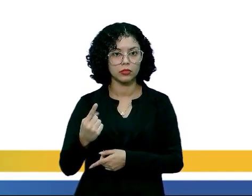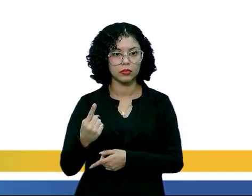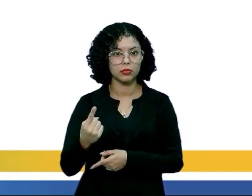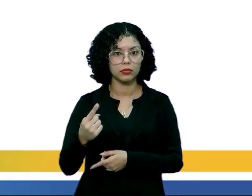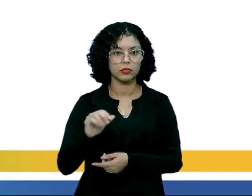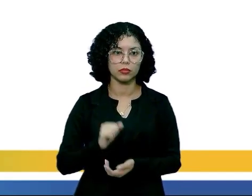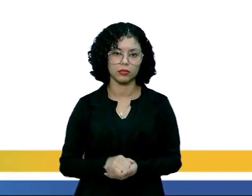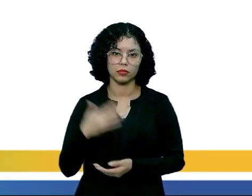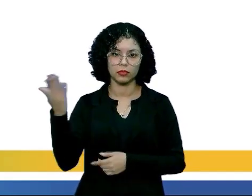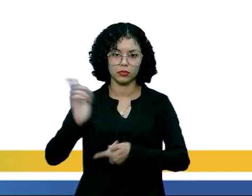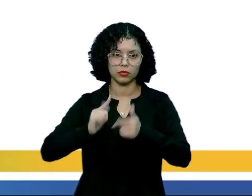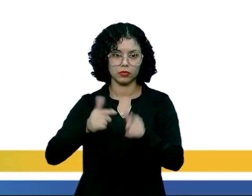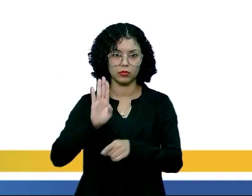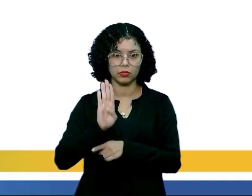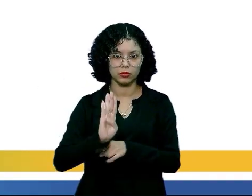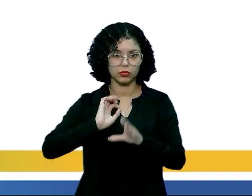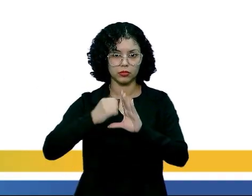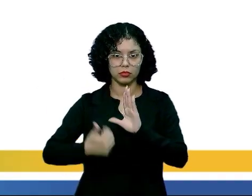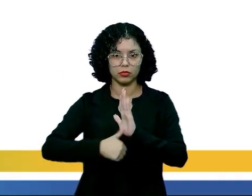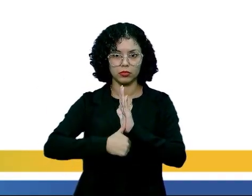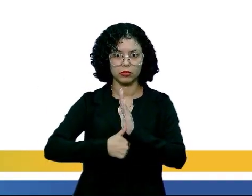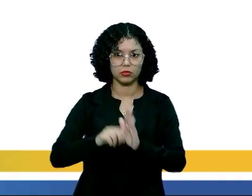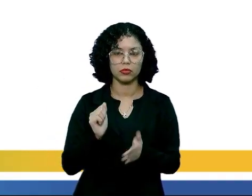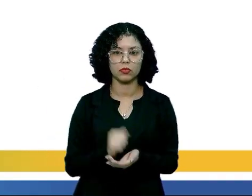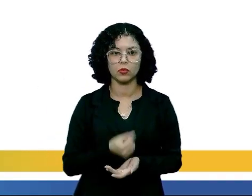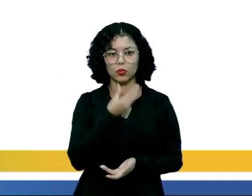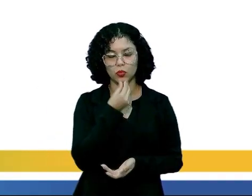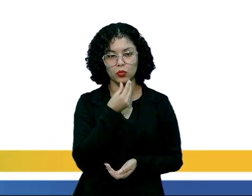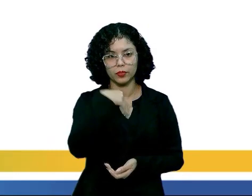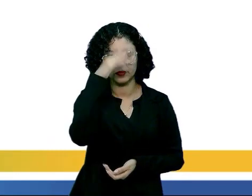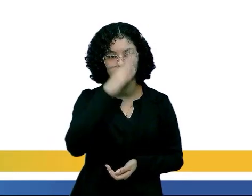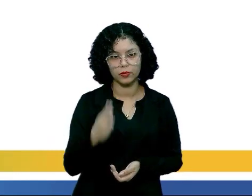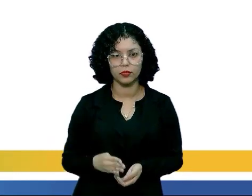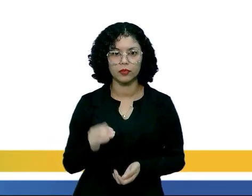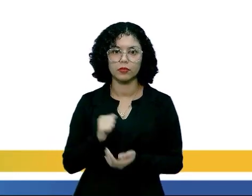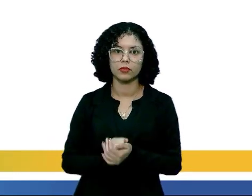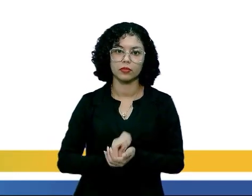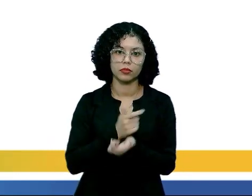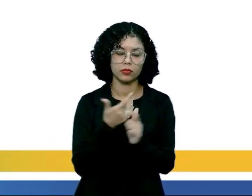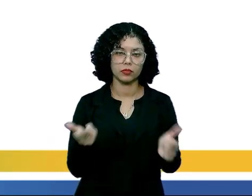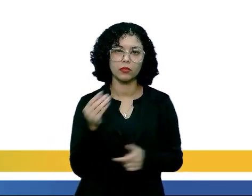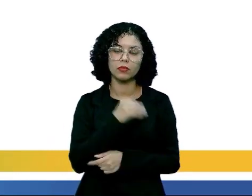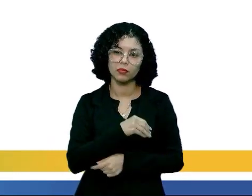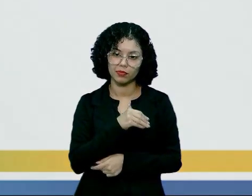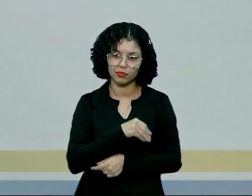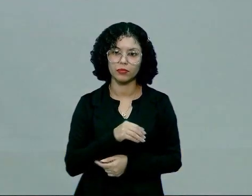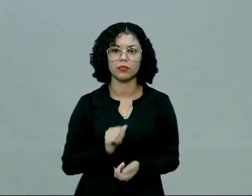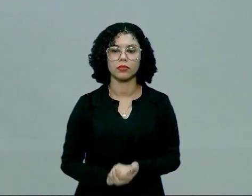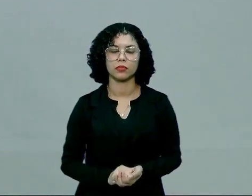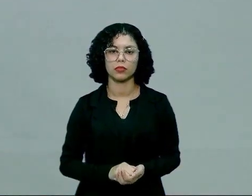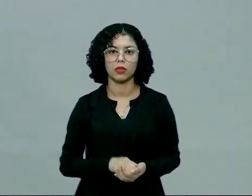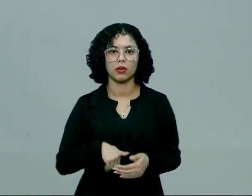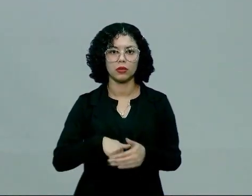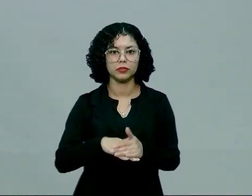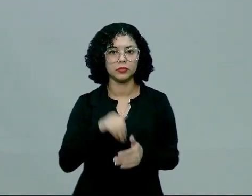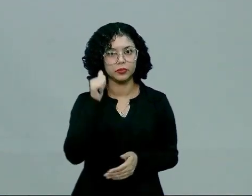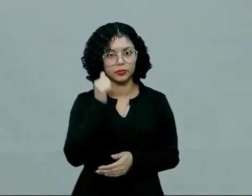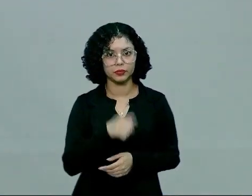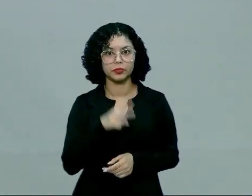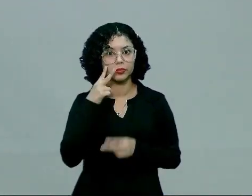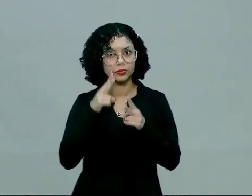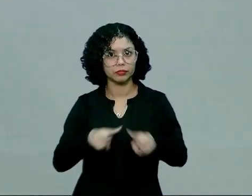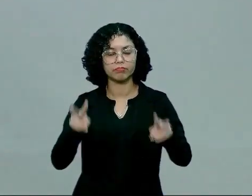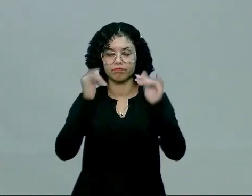1 se caracteriza por uma identidade masculina no Brasil conferindo maior remuneração aos jogadores tava bem